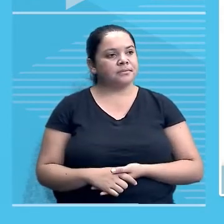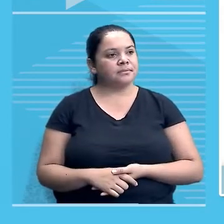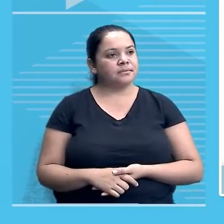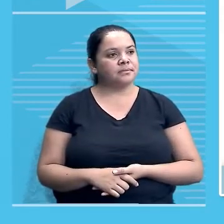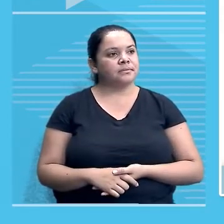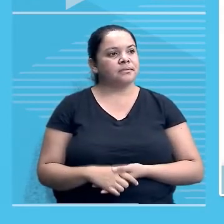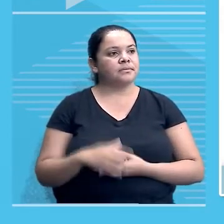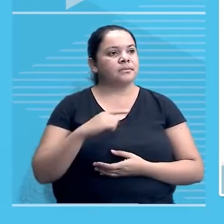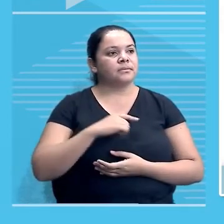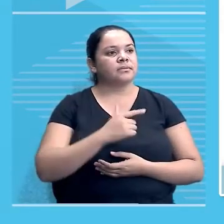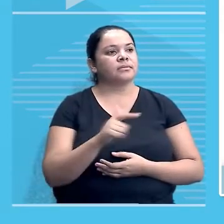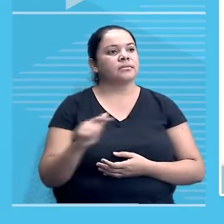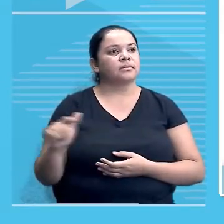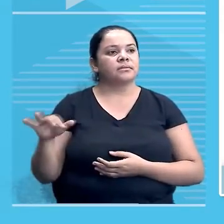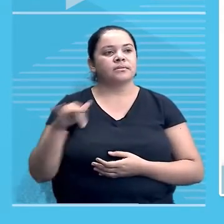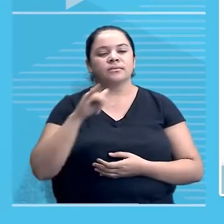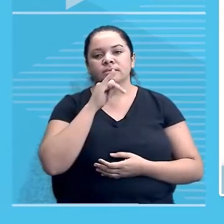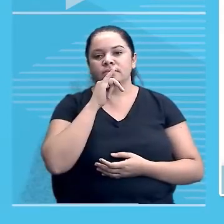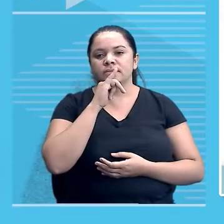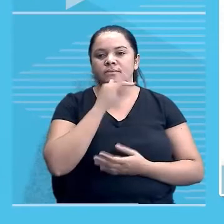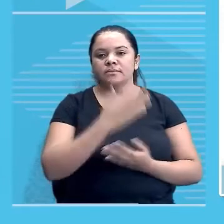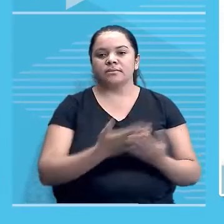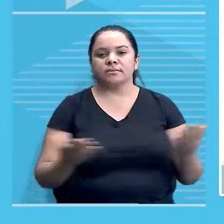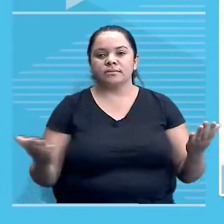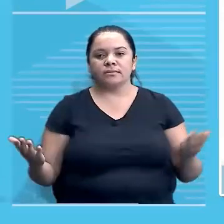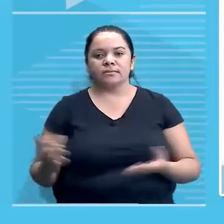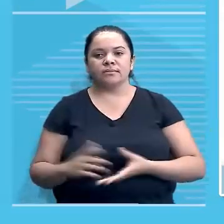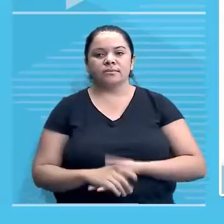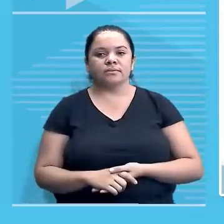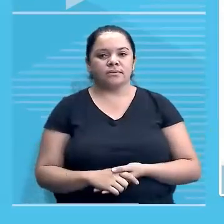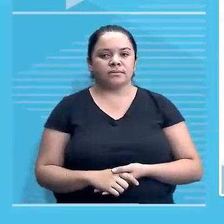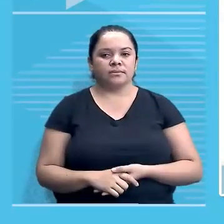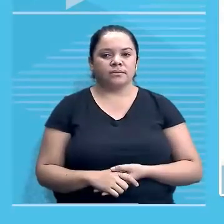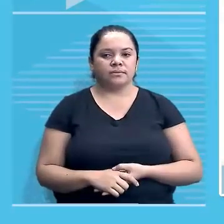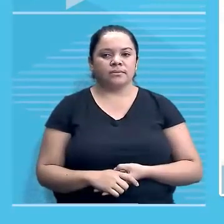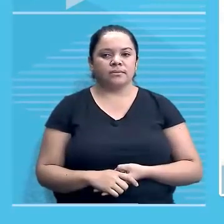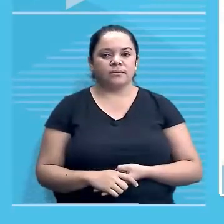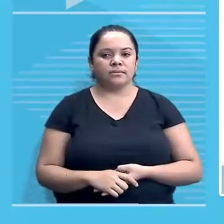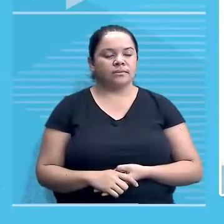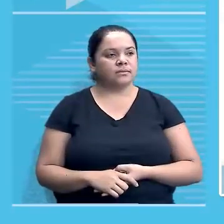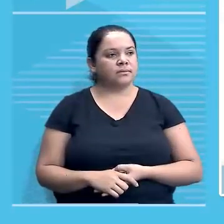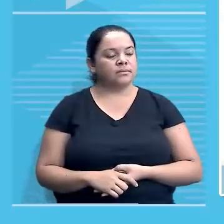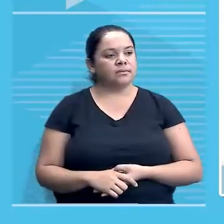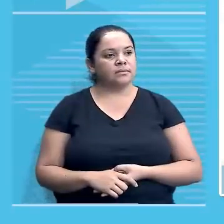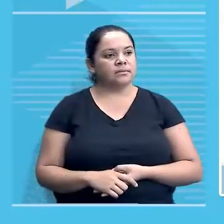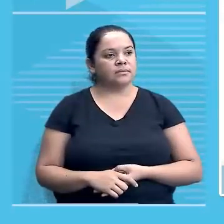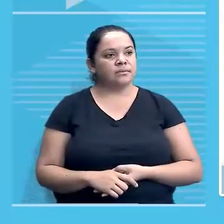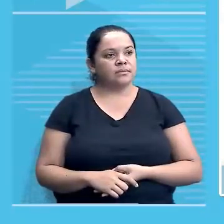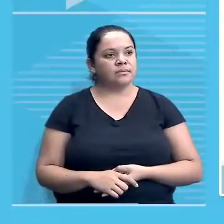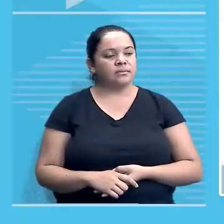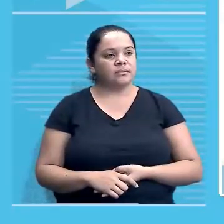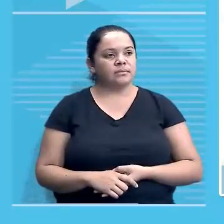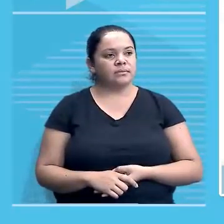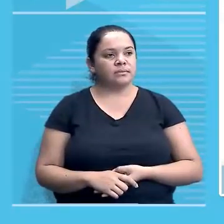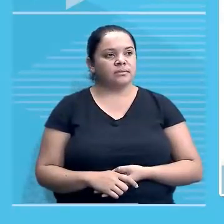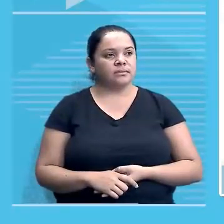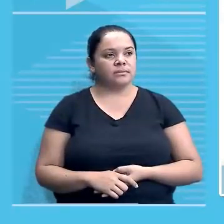Trouxe mais um exemplo aqui para vocês. Olha só. Segunda questãozinha,